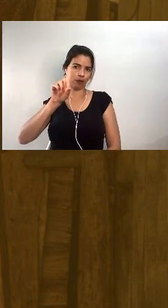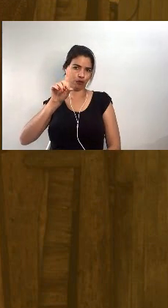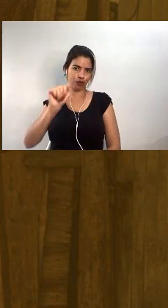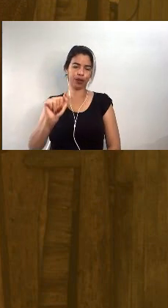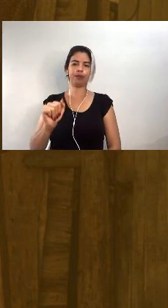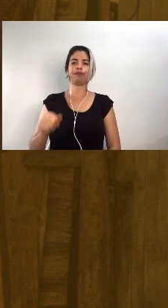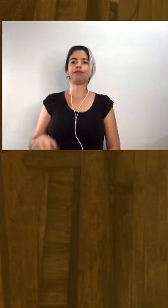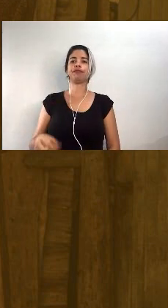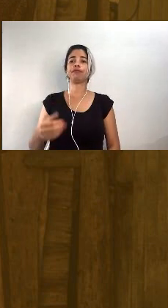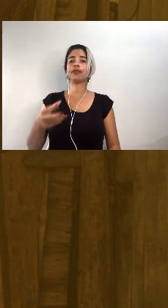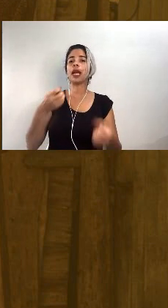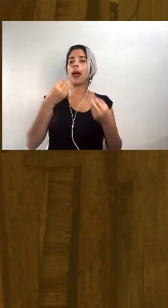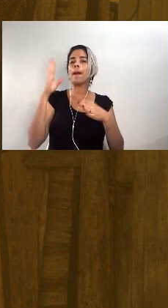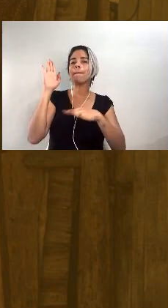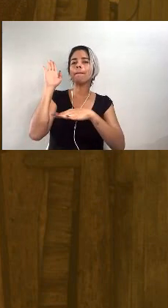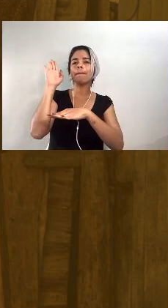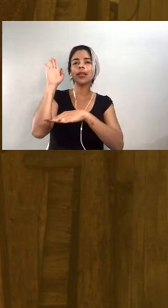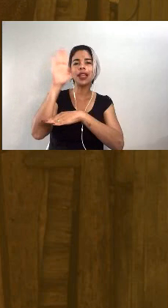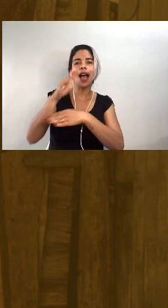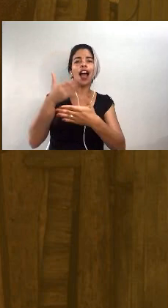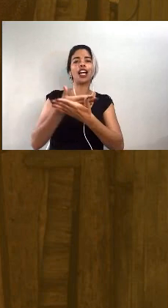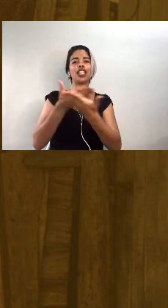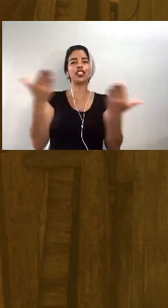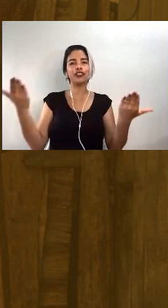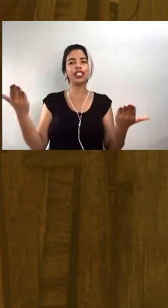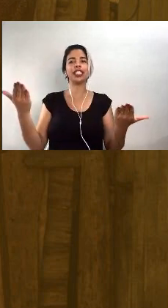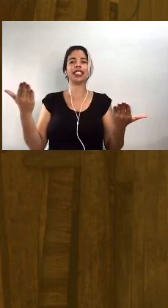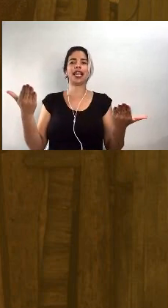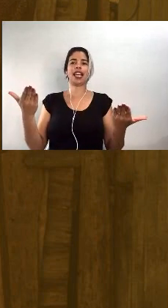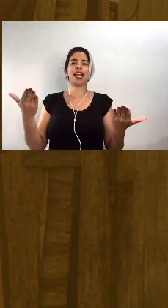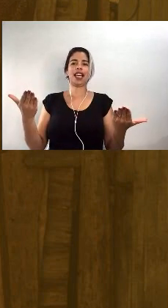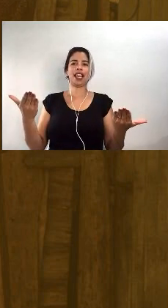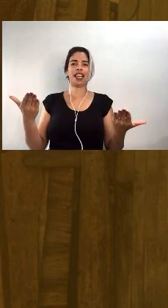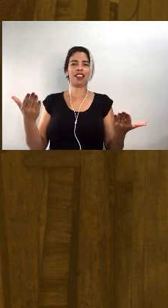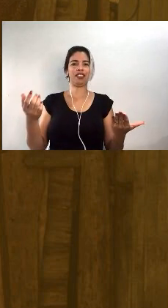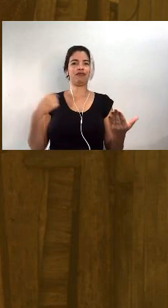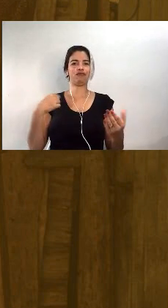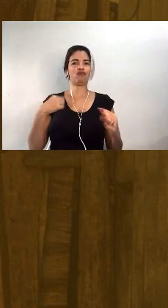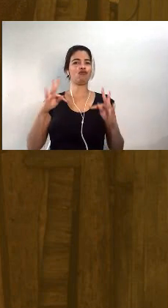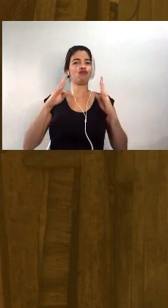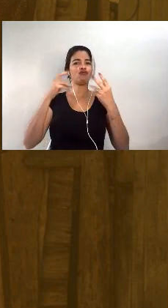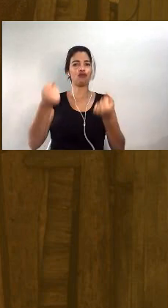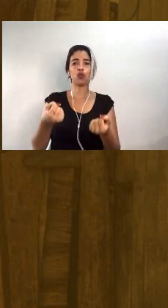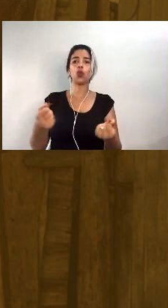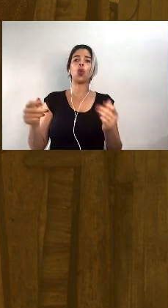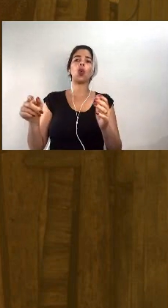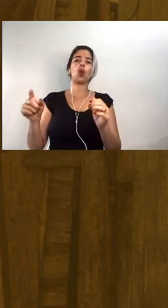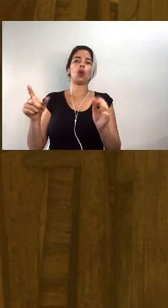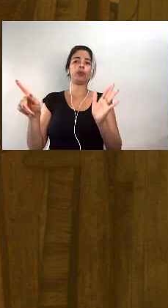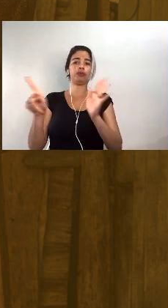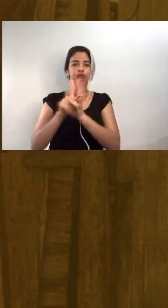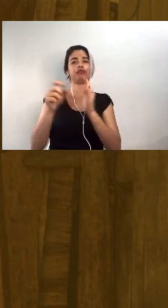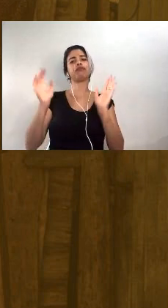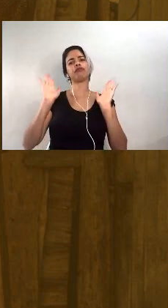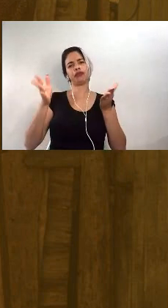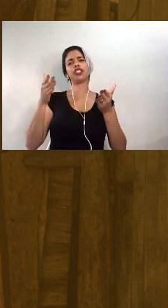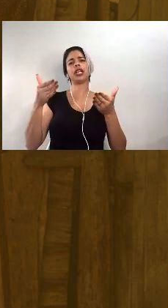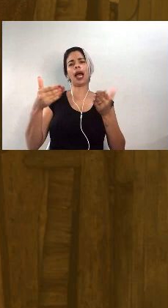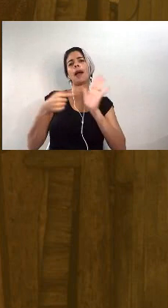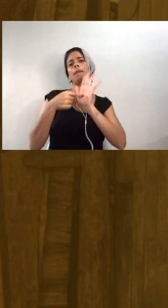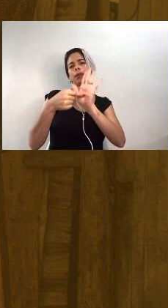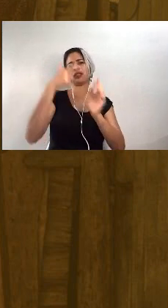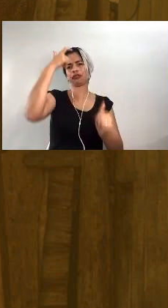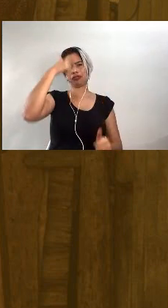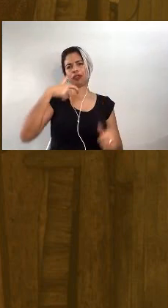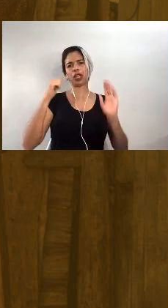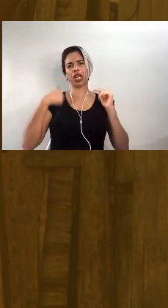Boa tarde a todos, todas, todes. Eu sou Cláudia Maiorga, como a Eliane já me apresentou. Eu